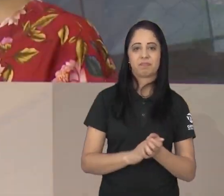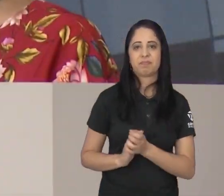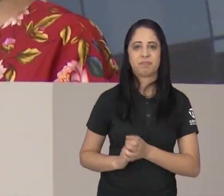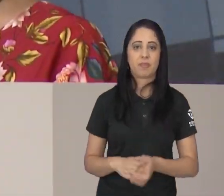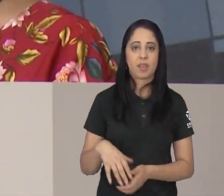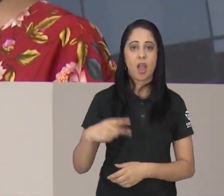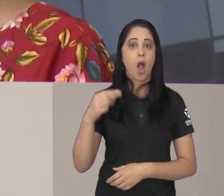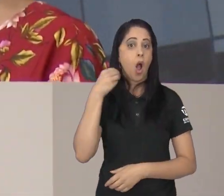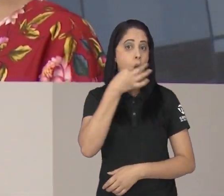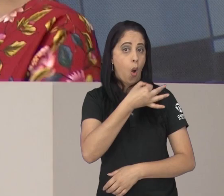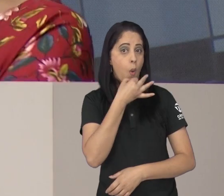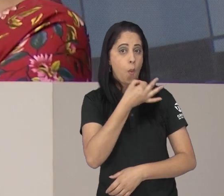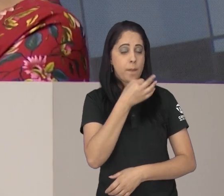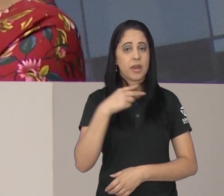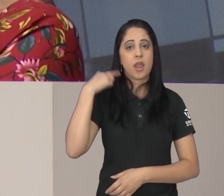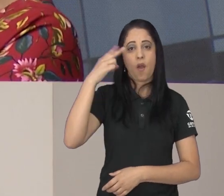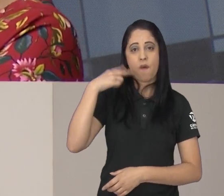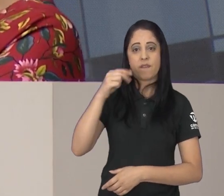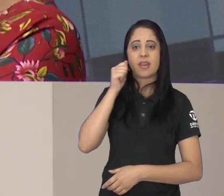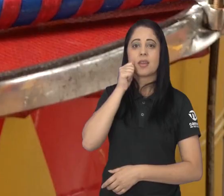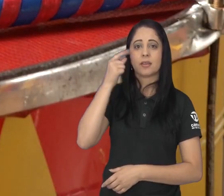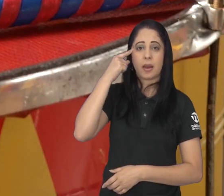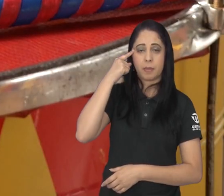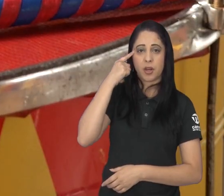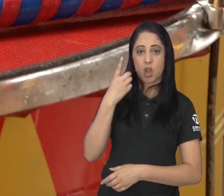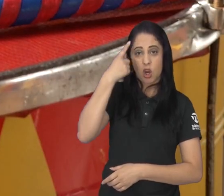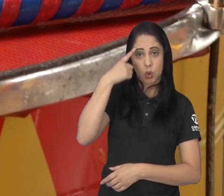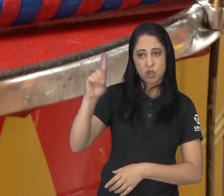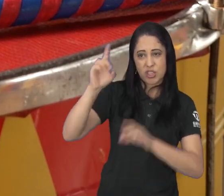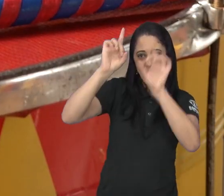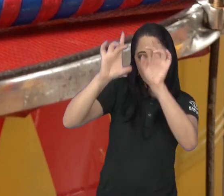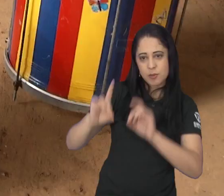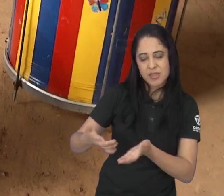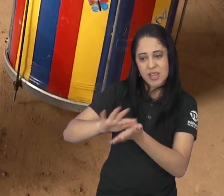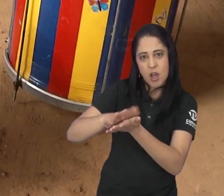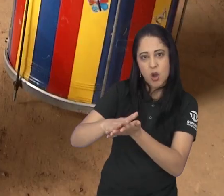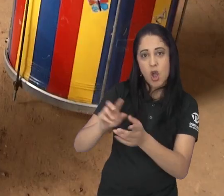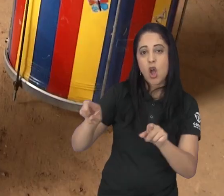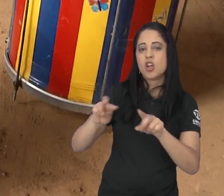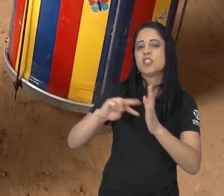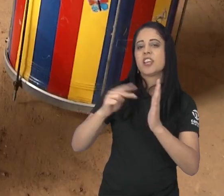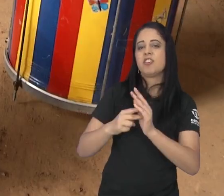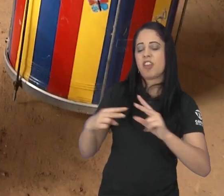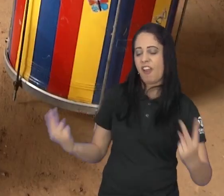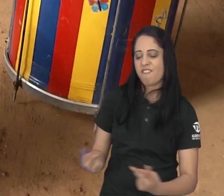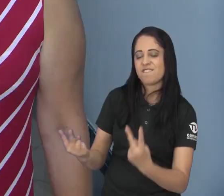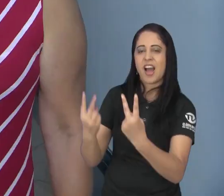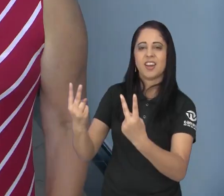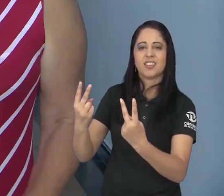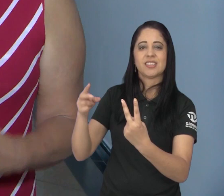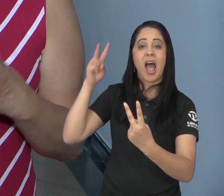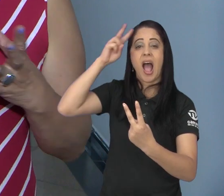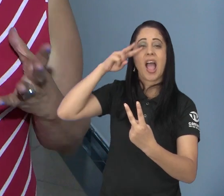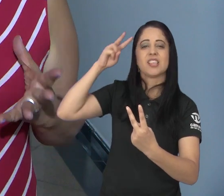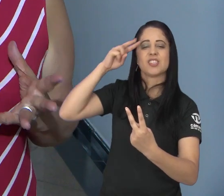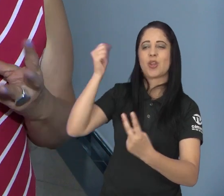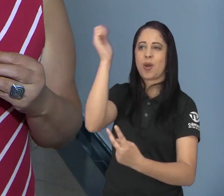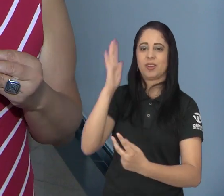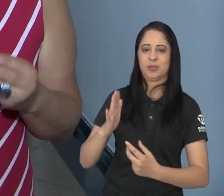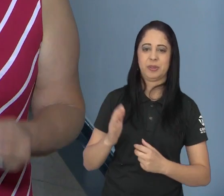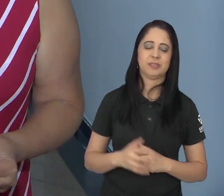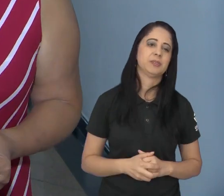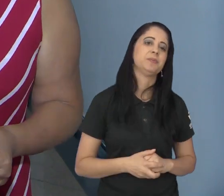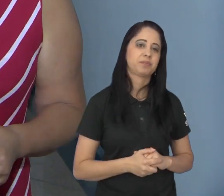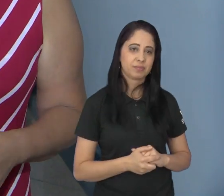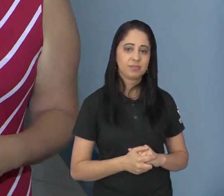Para a vereadora Amélia Naomi, celebrar o Dia do Samba é também valorizar a nossa história. Bom, o Brasil é conhecido